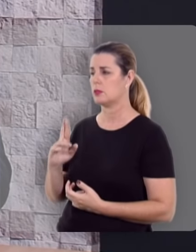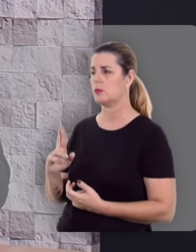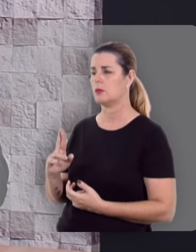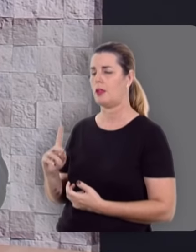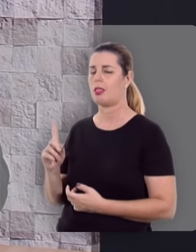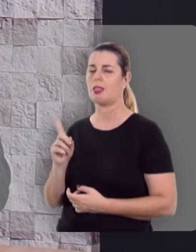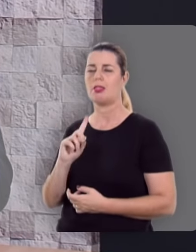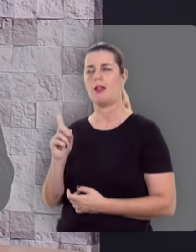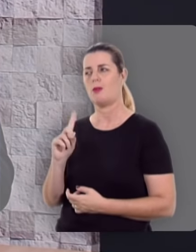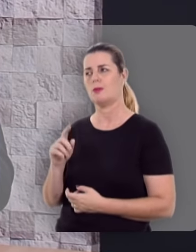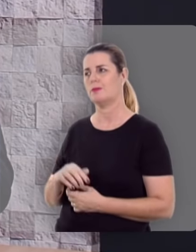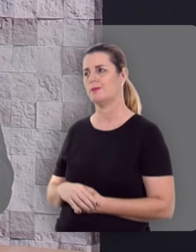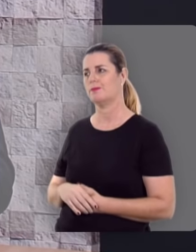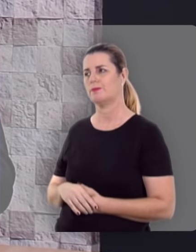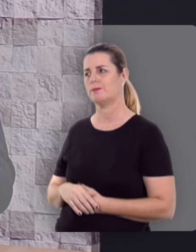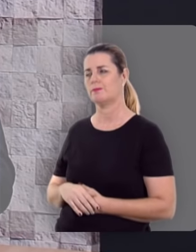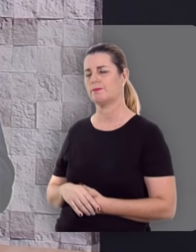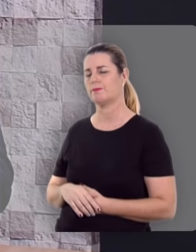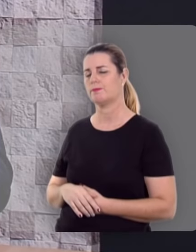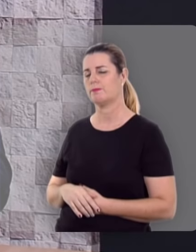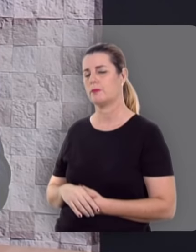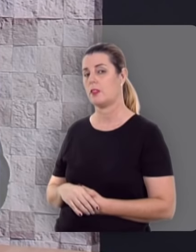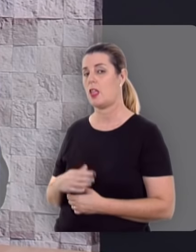lágrimas, respondeu, não,